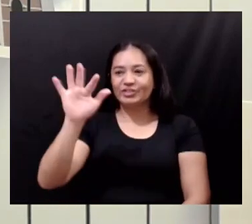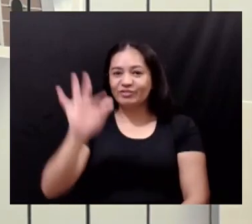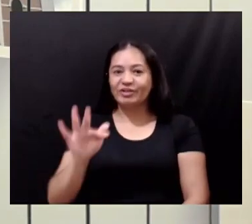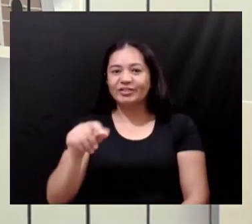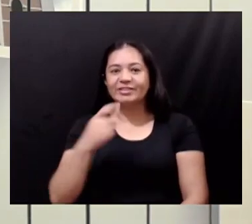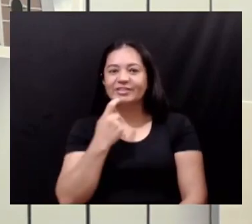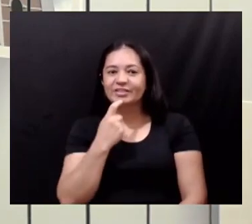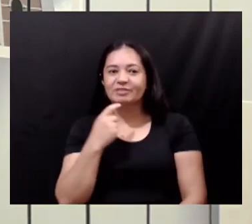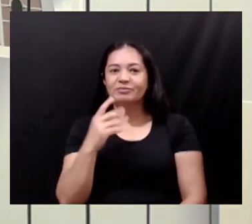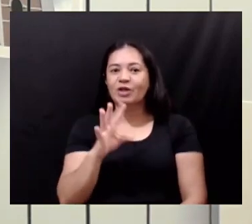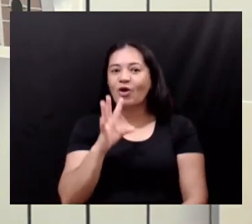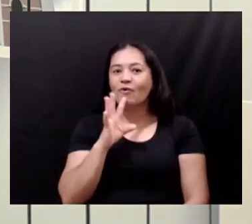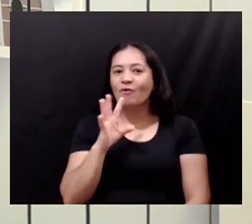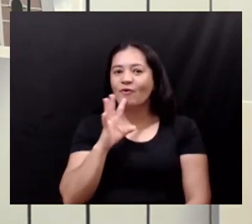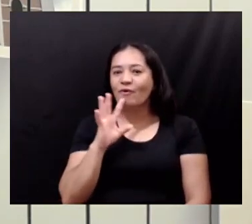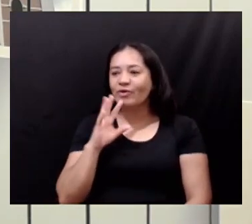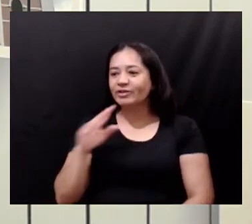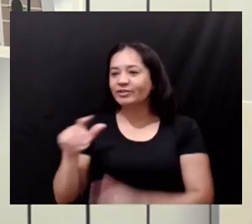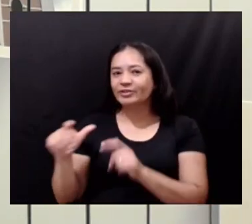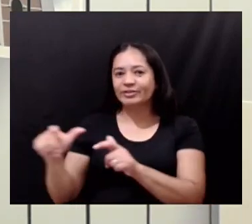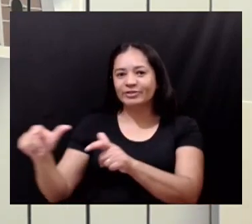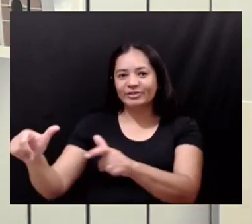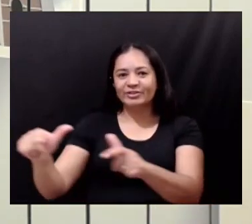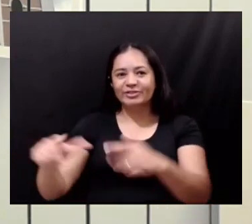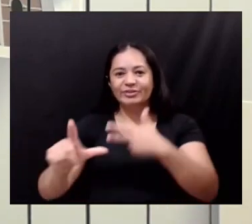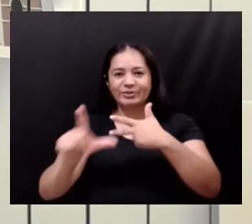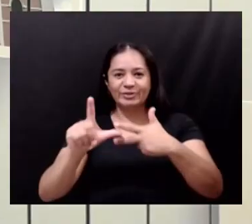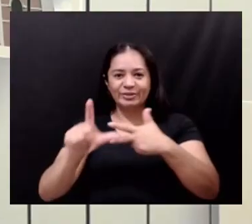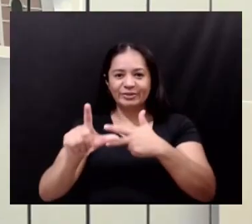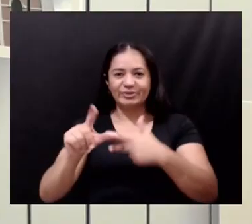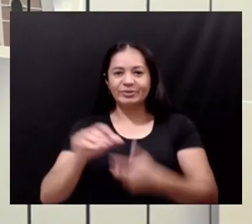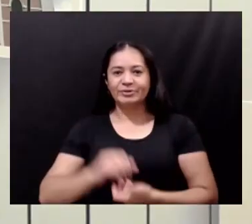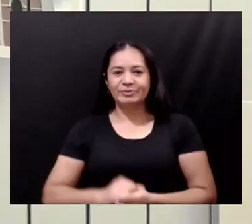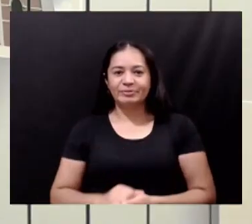as dependências do Legislativo Municipal.